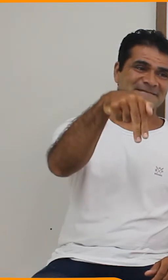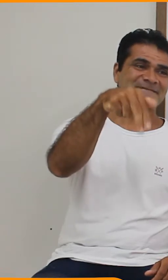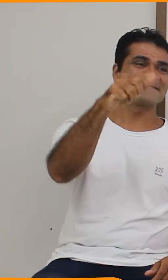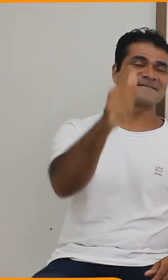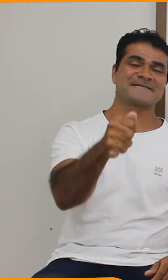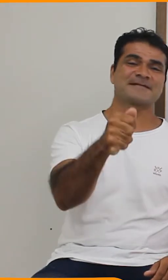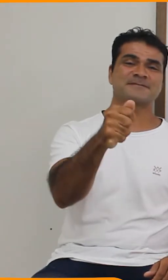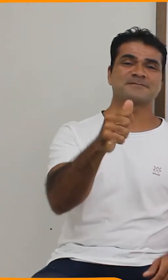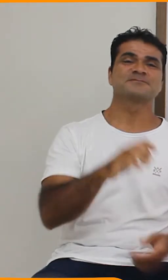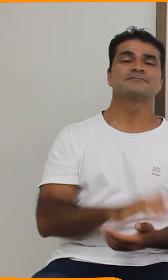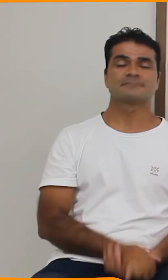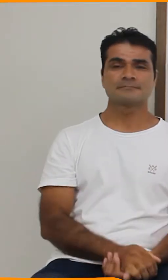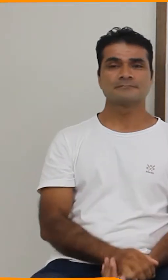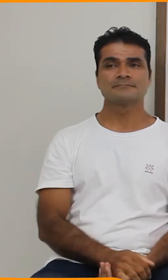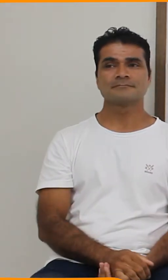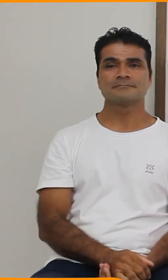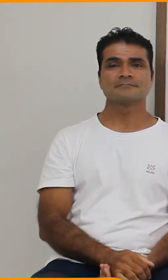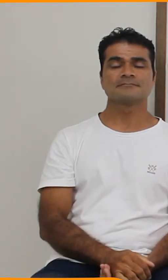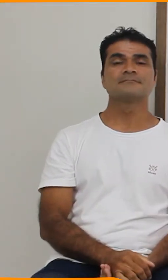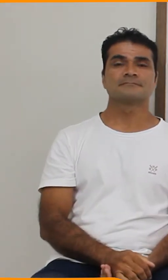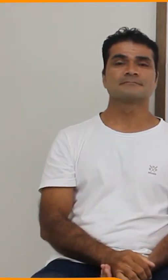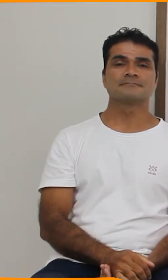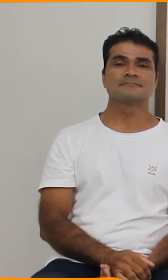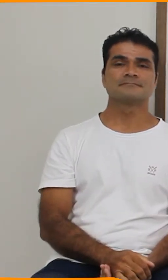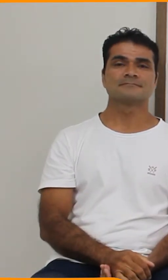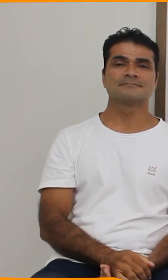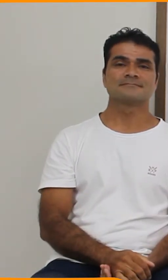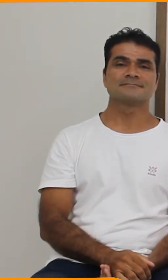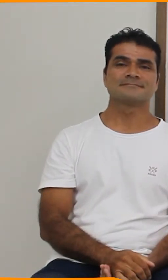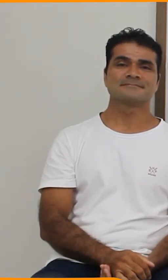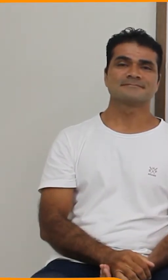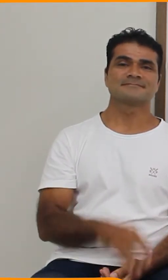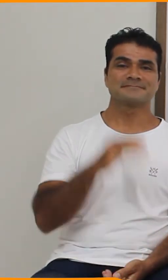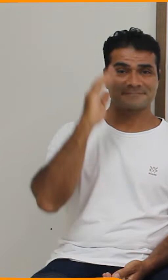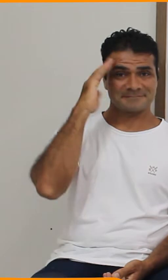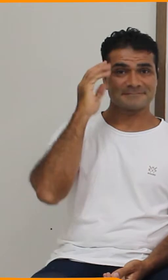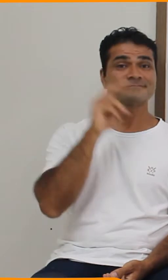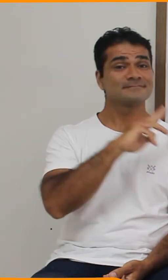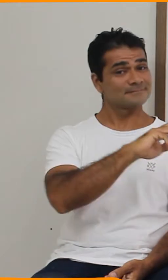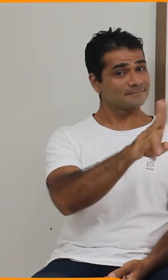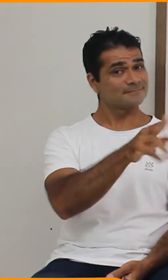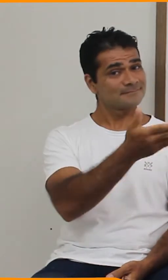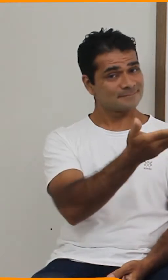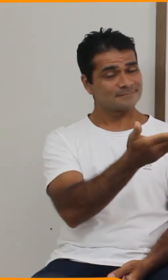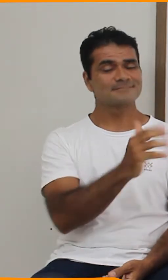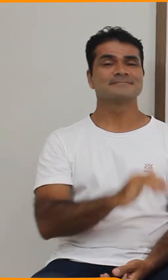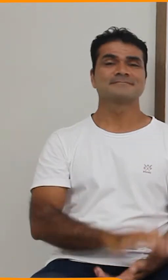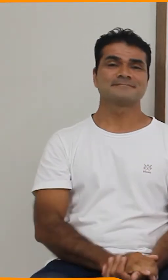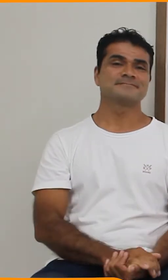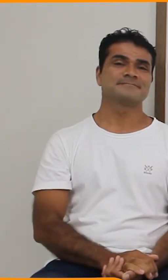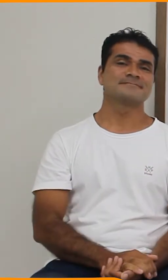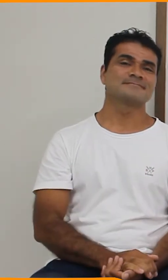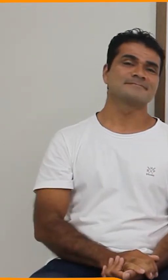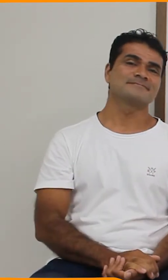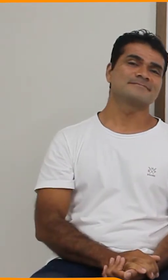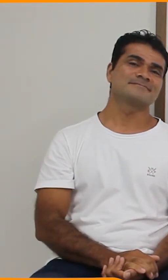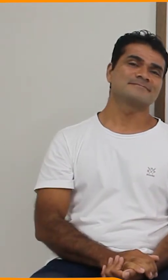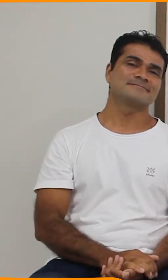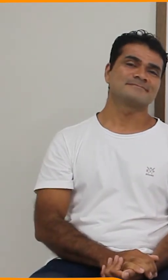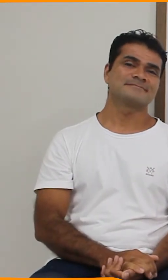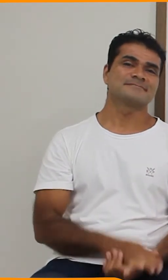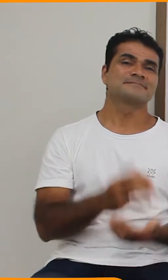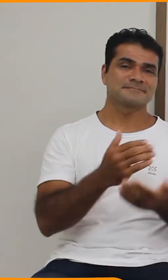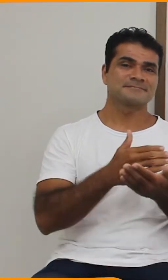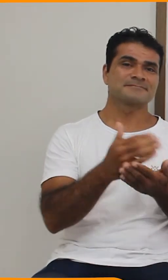C-H-R-I-S-S-T-I-A-N-A. Viram? Cristiana é o meu nome, certo? Pois agora vamos para a